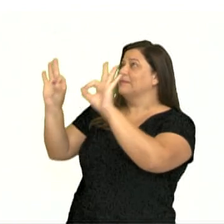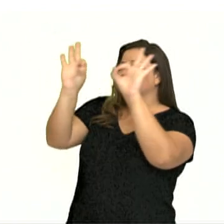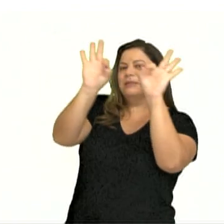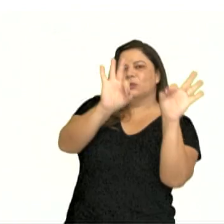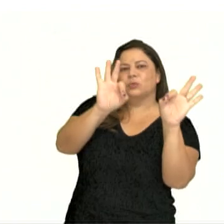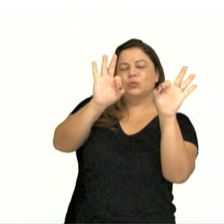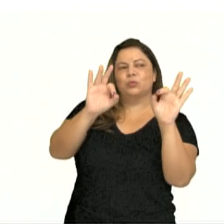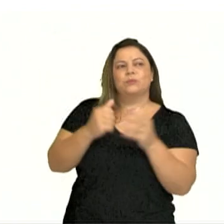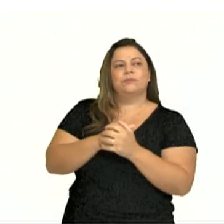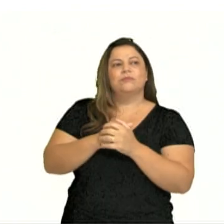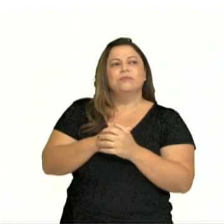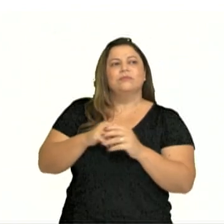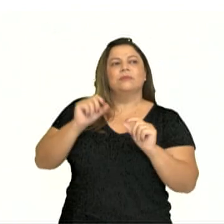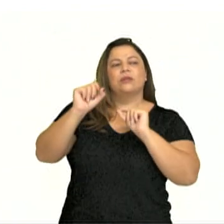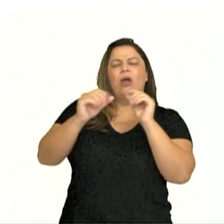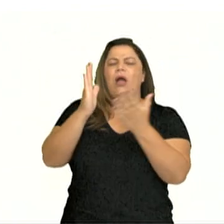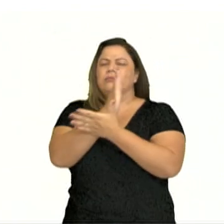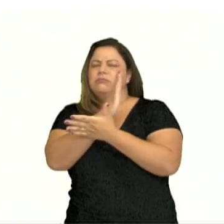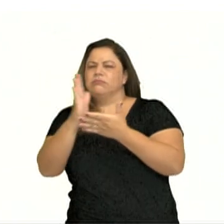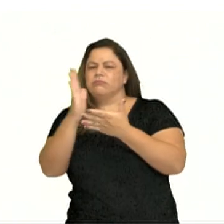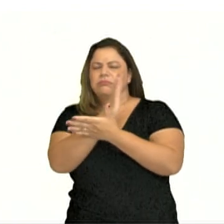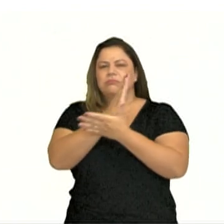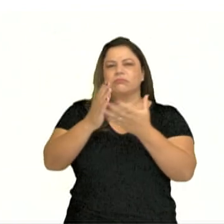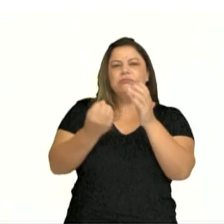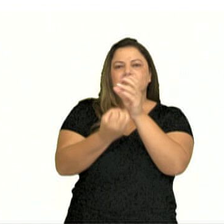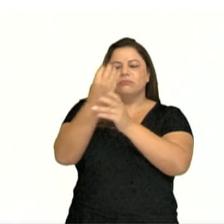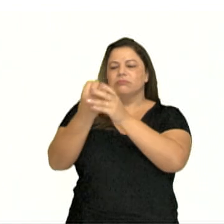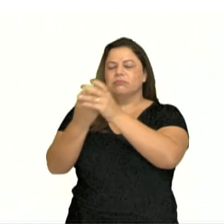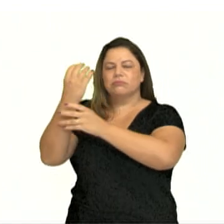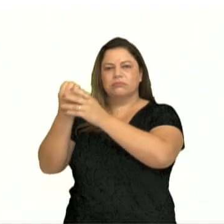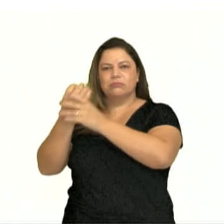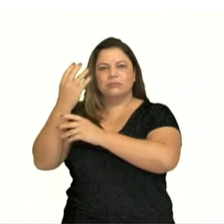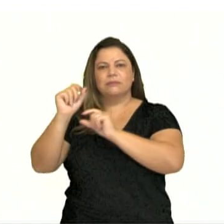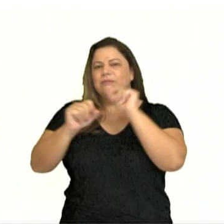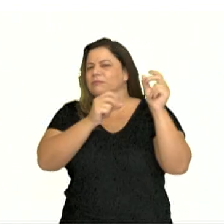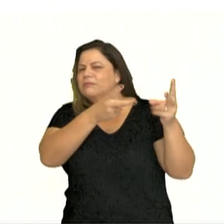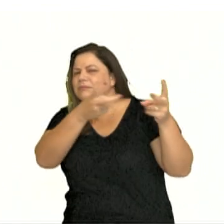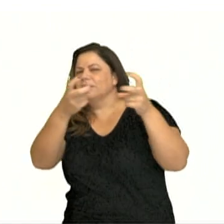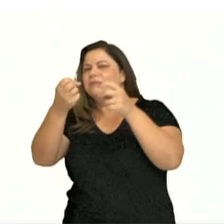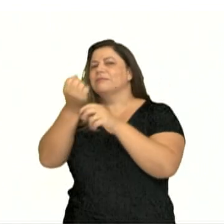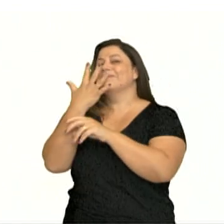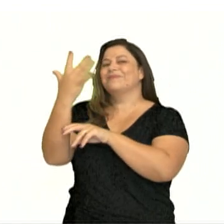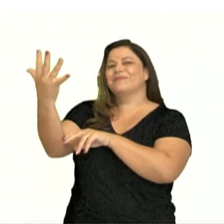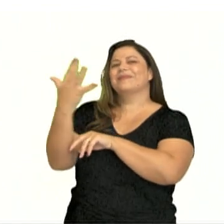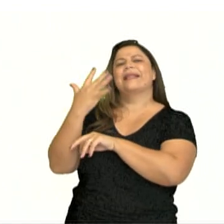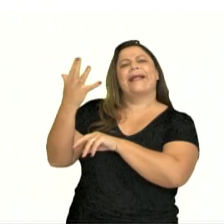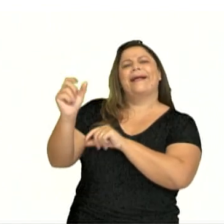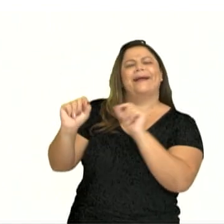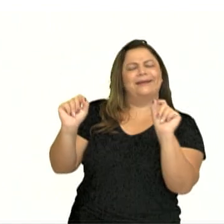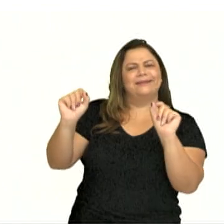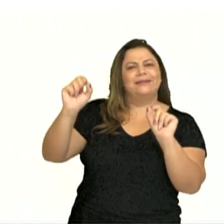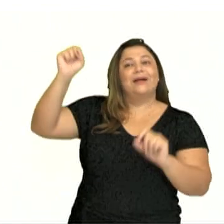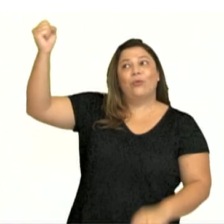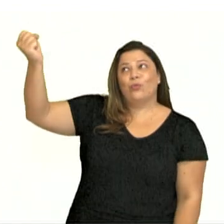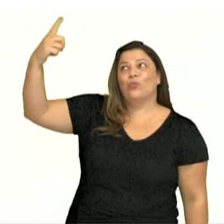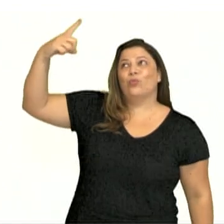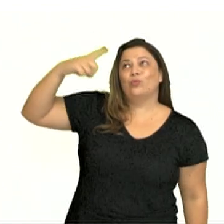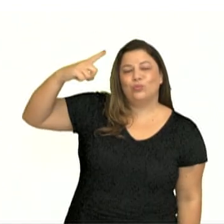esse processo, algumas plantas numa estufa, e percebam lá quem está brilhando? O sol. Então a